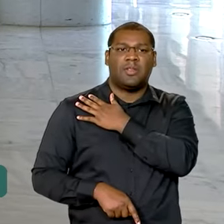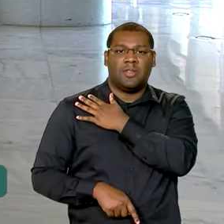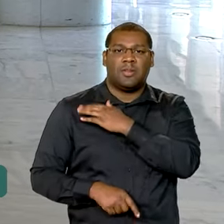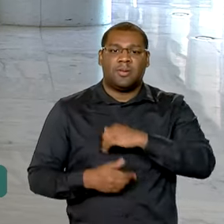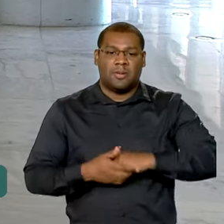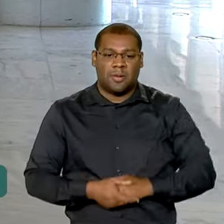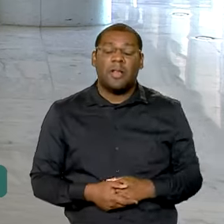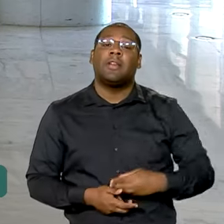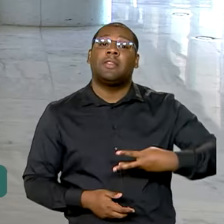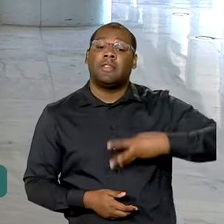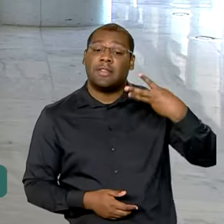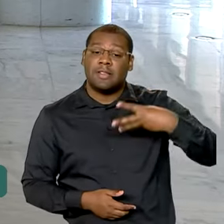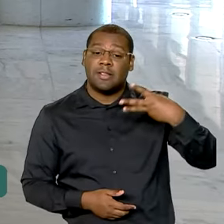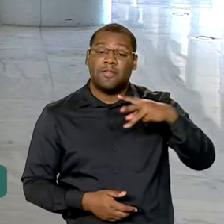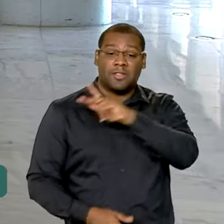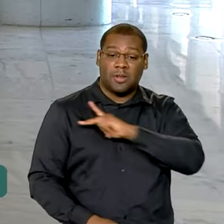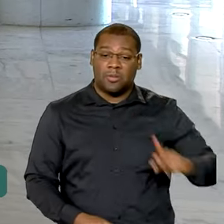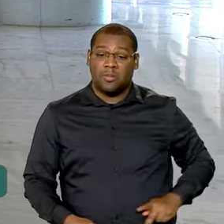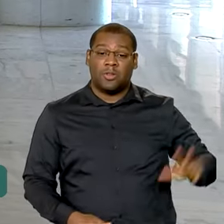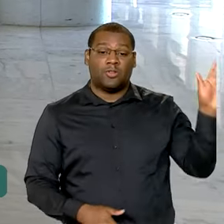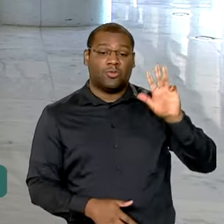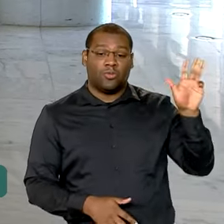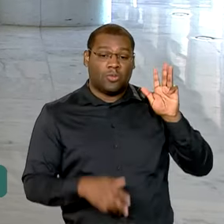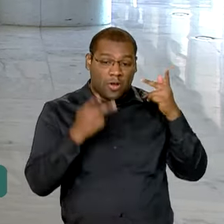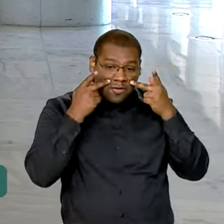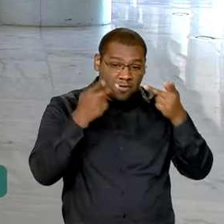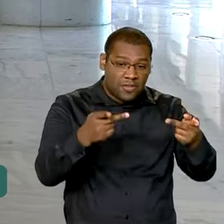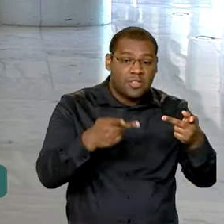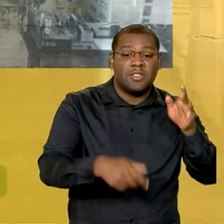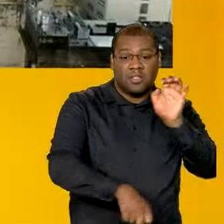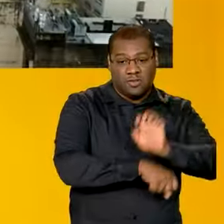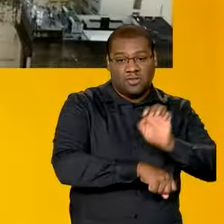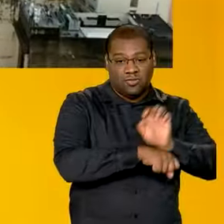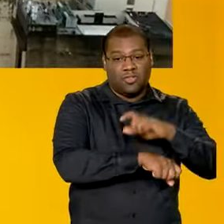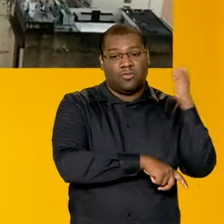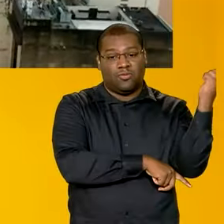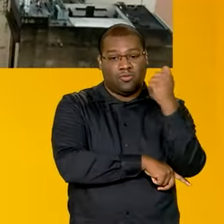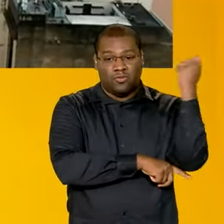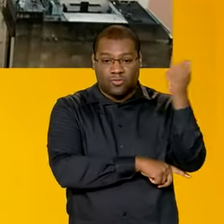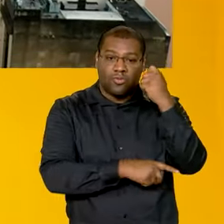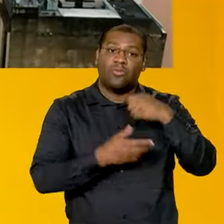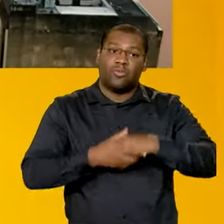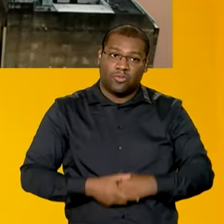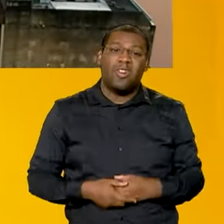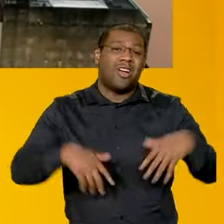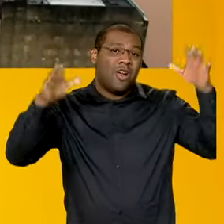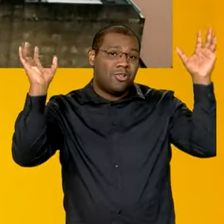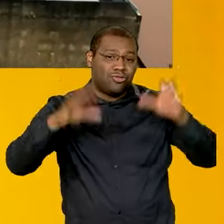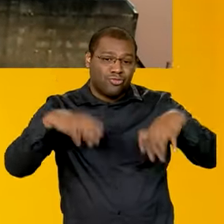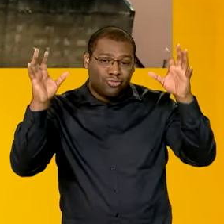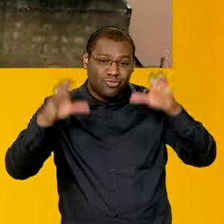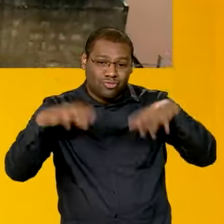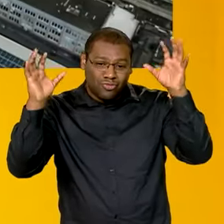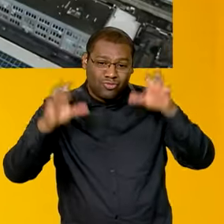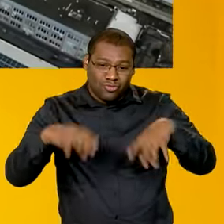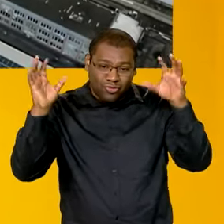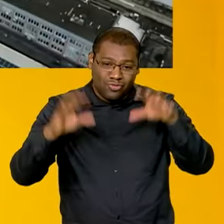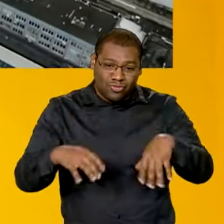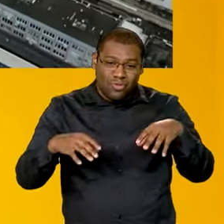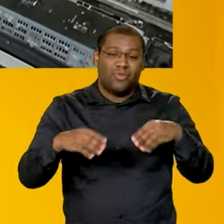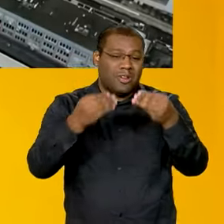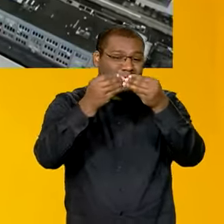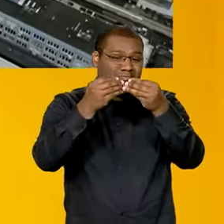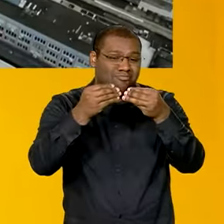é a terceira vez que Lula vai ao estado desde o início das fortes chuvas que devastaram a região,